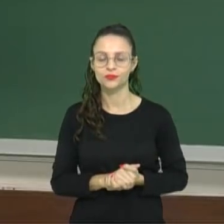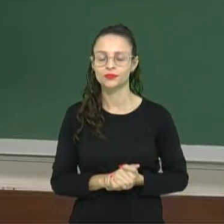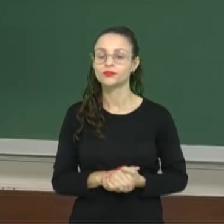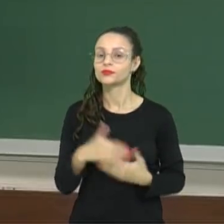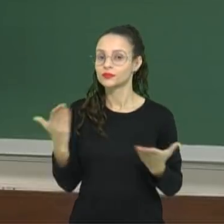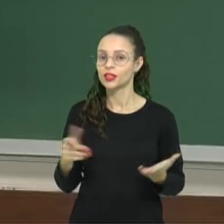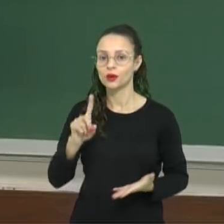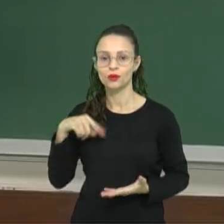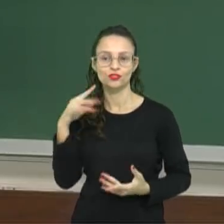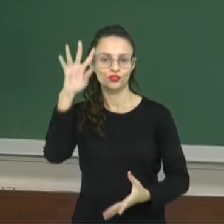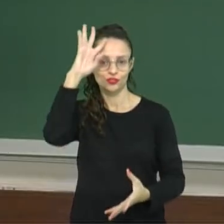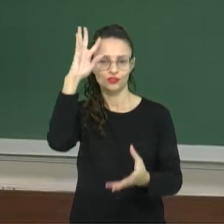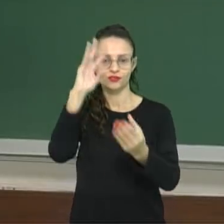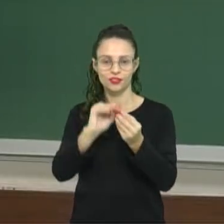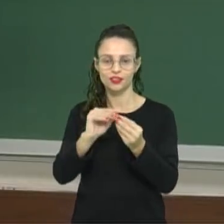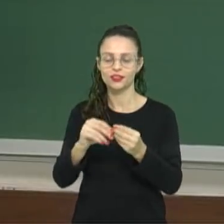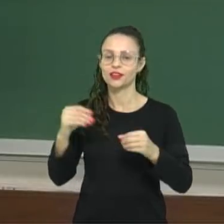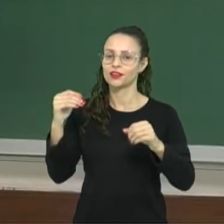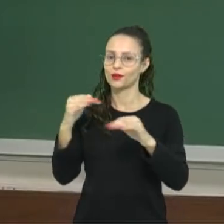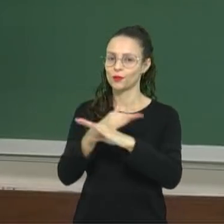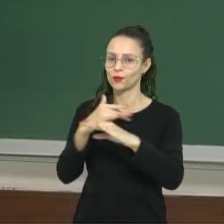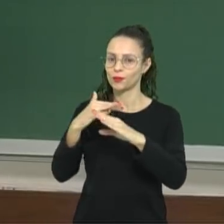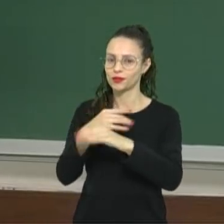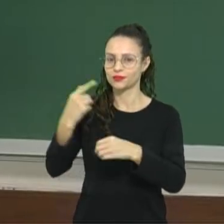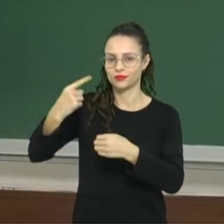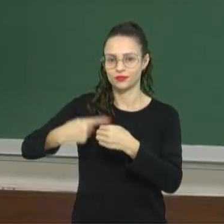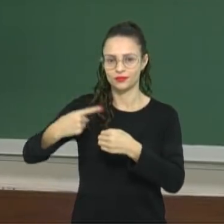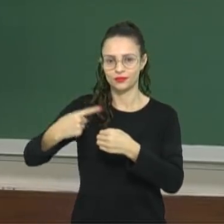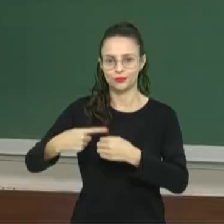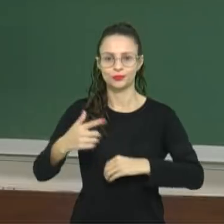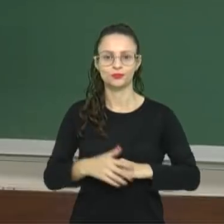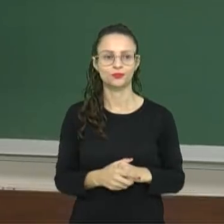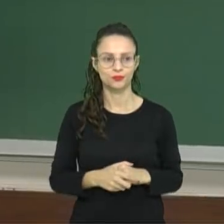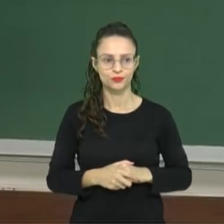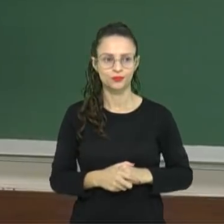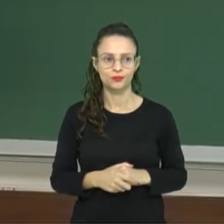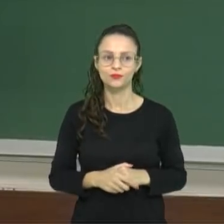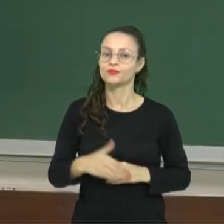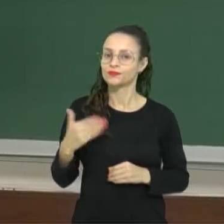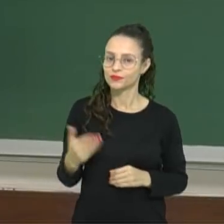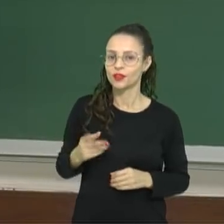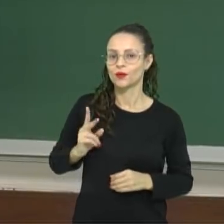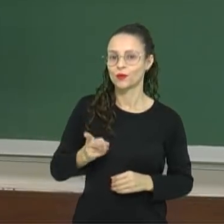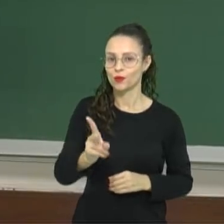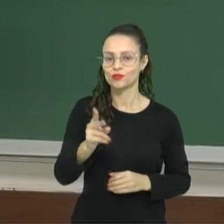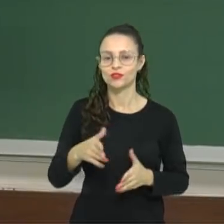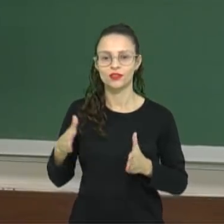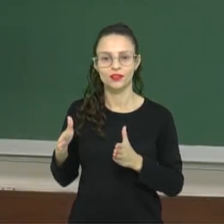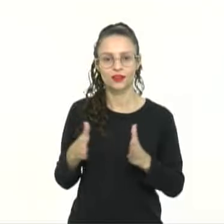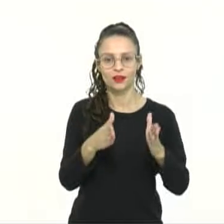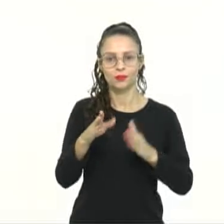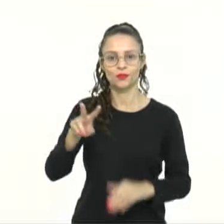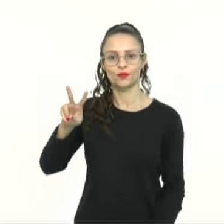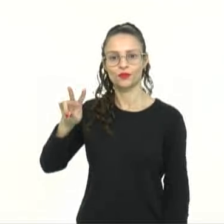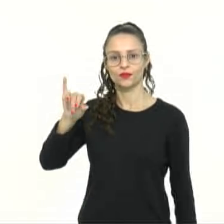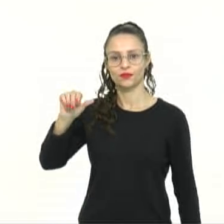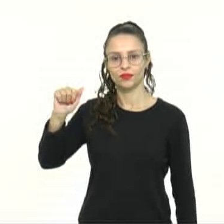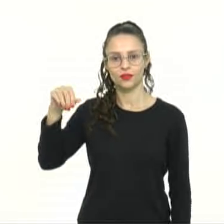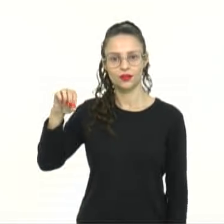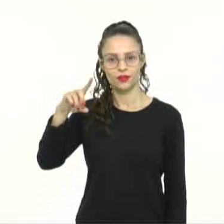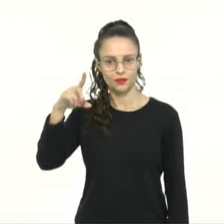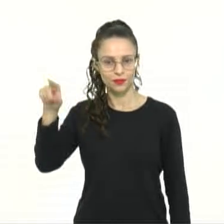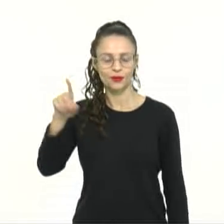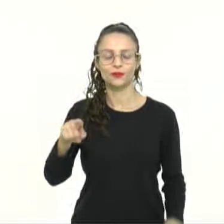a gente a entender essa ideia da urbanização, certo? E aí, continuando lá com o caminho de Viamão,